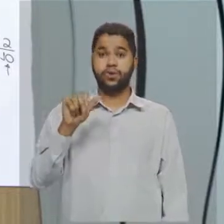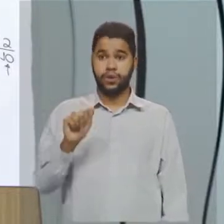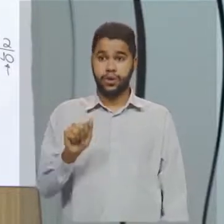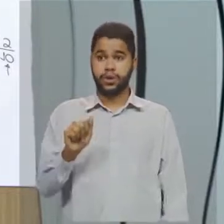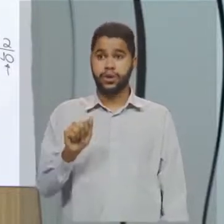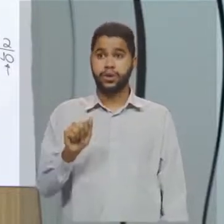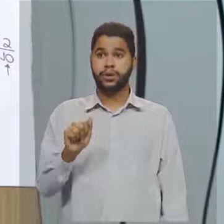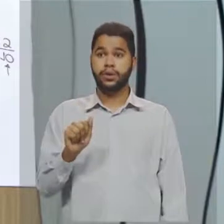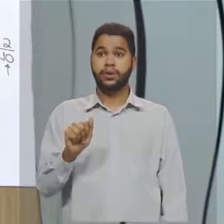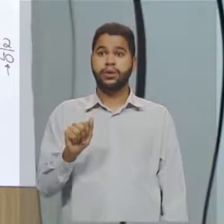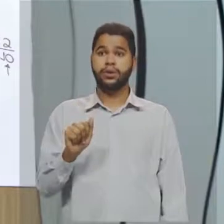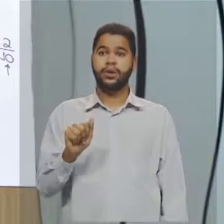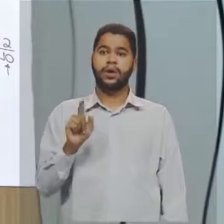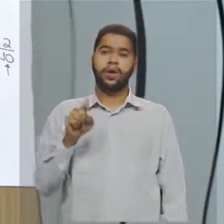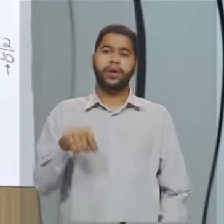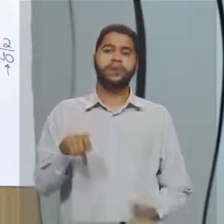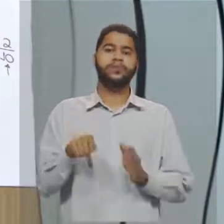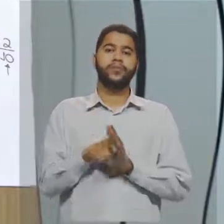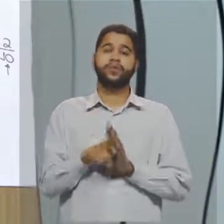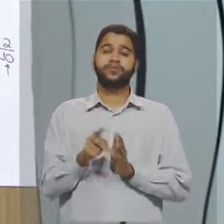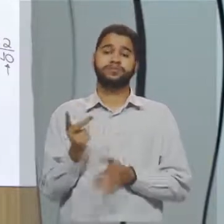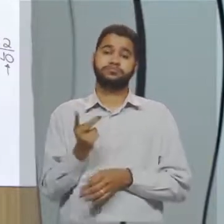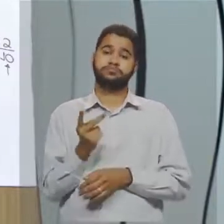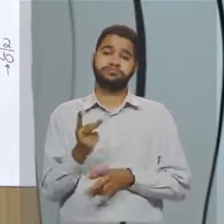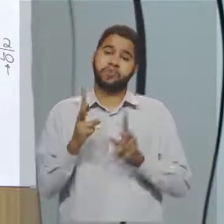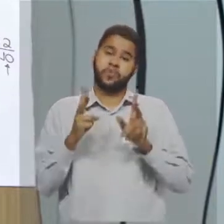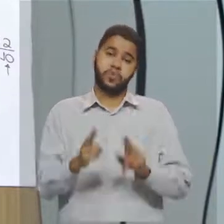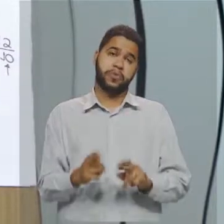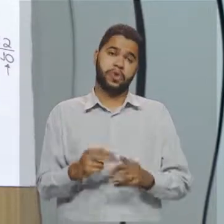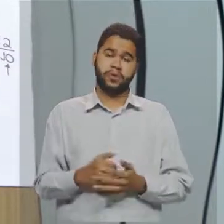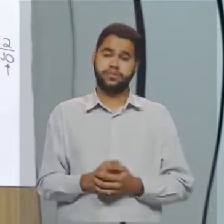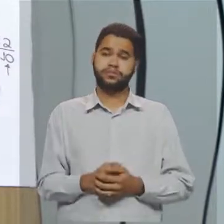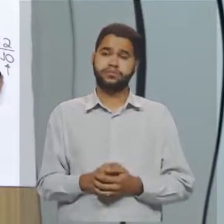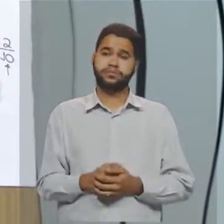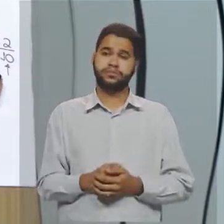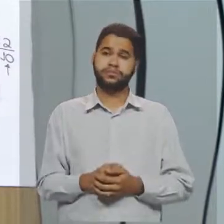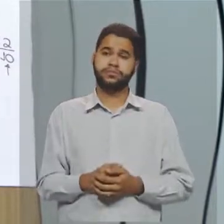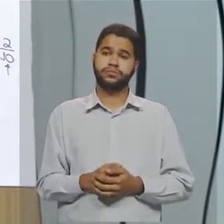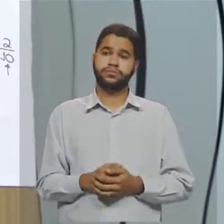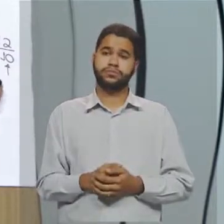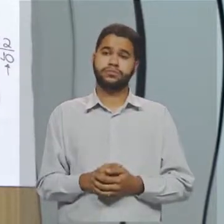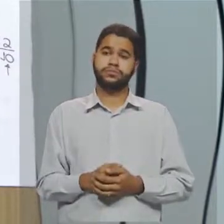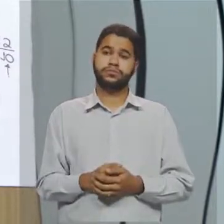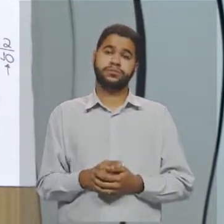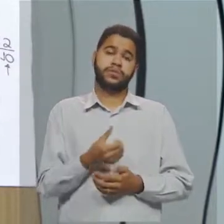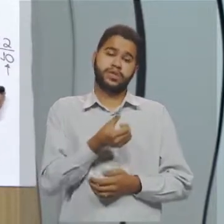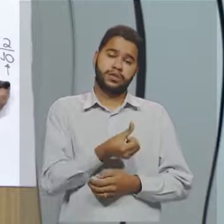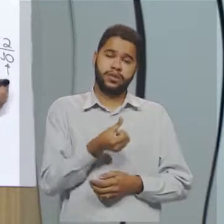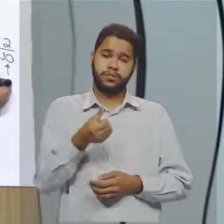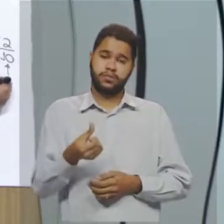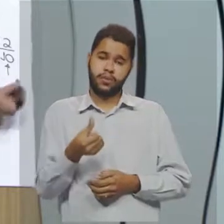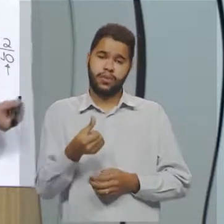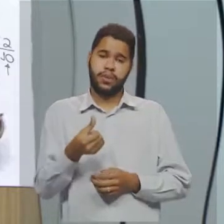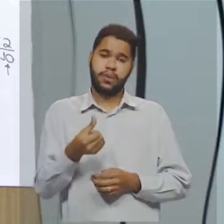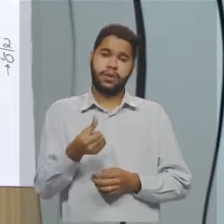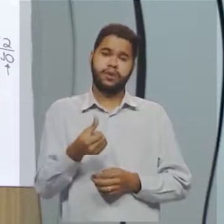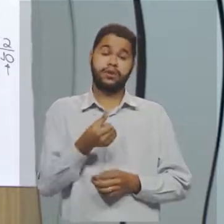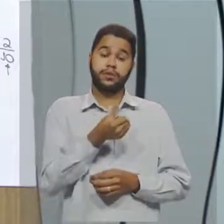vai ser a média aritmética desses dois valores. No caso, são iguais, né? Vai fazer 6 mais 6 dividido por